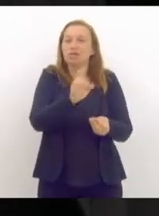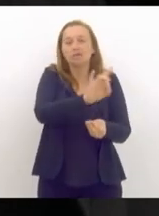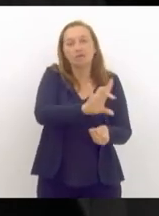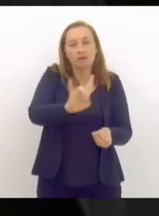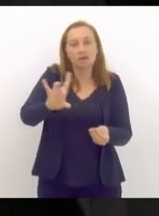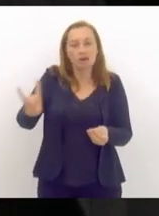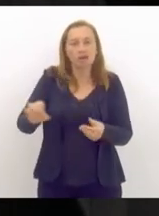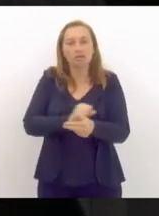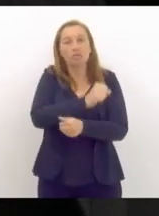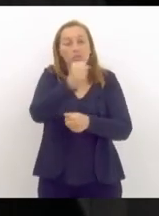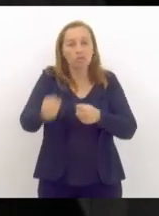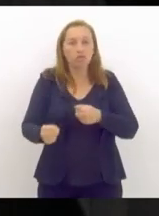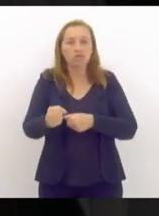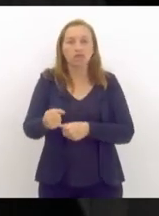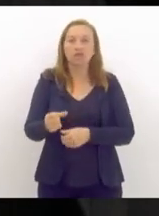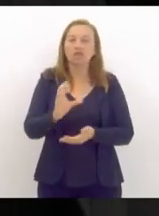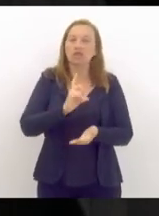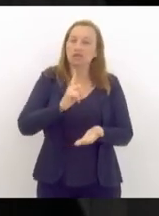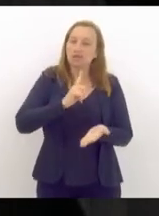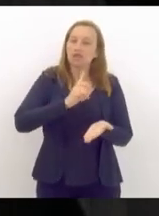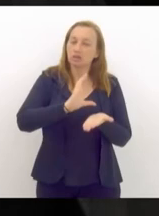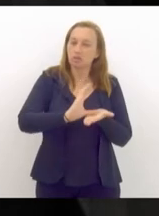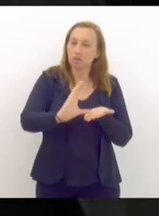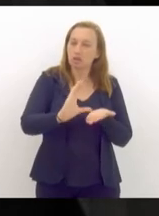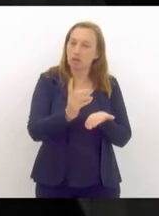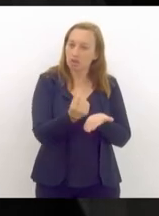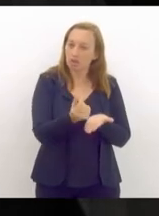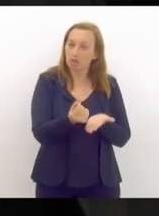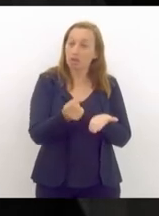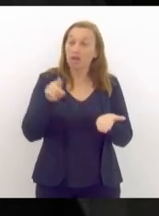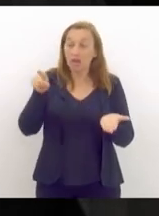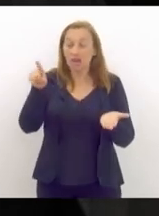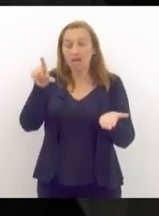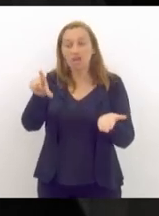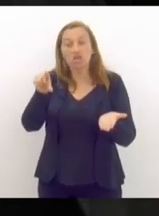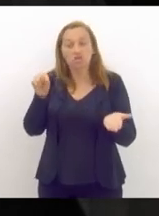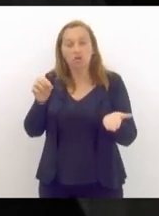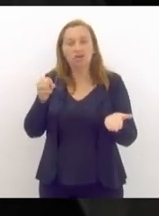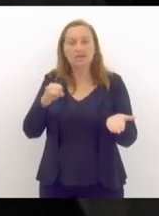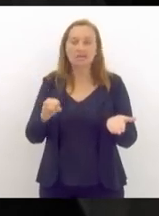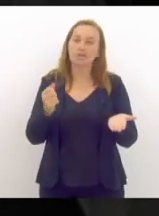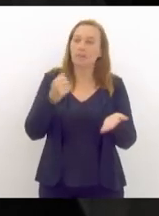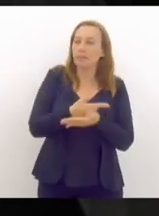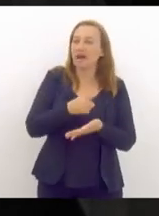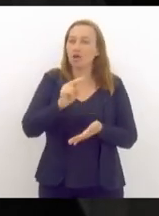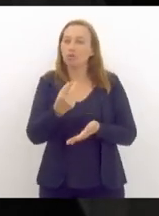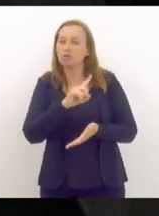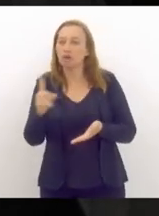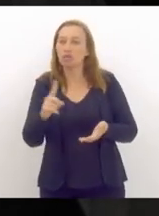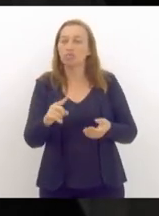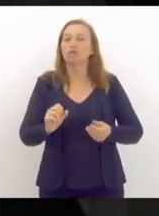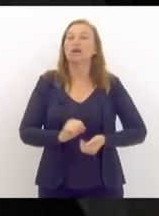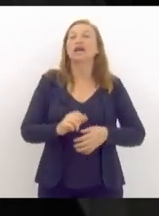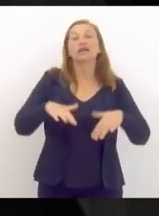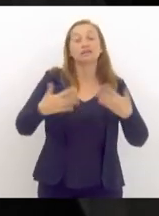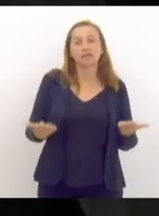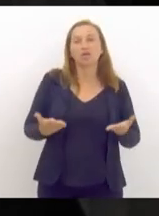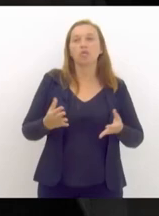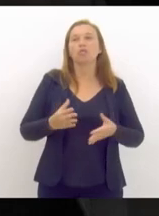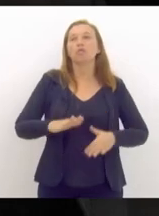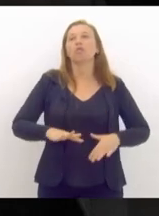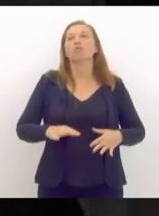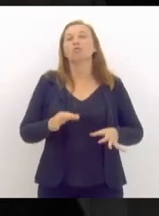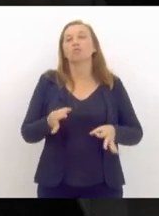poder, tendo recursos, ele decide se paga. Então, o Poder Judiciário foi o primeiro